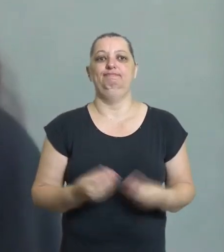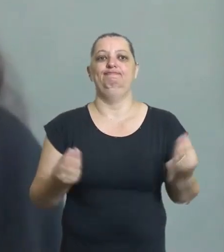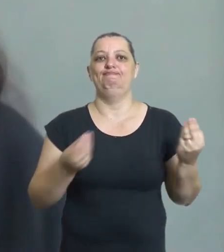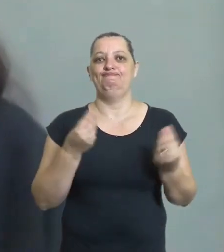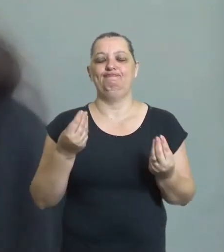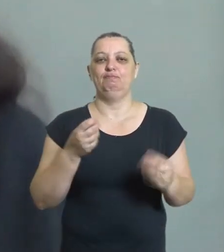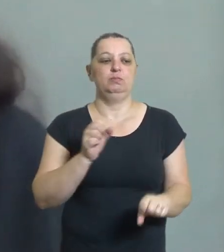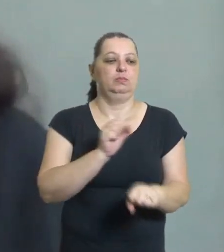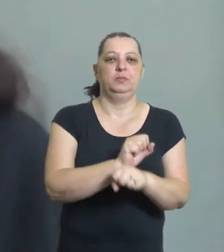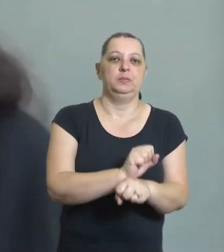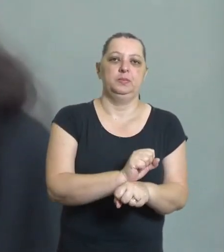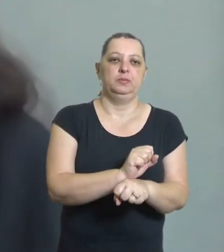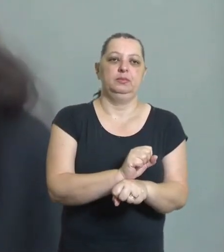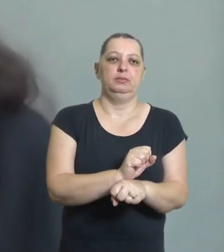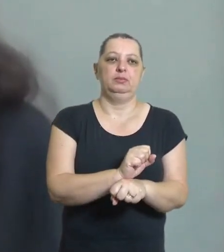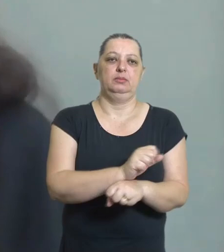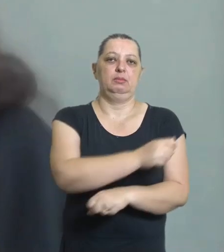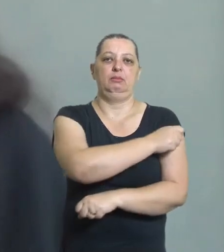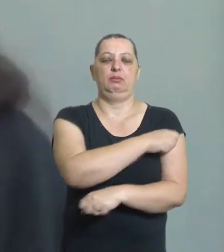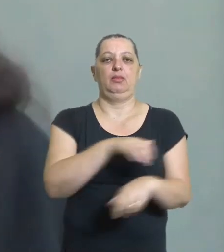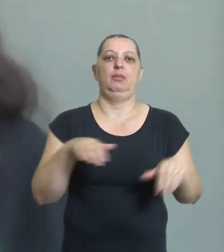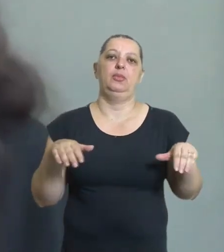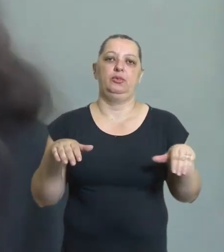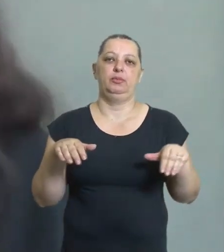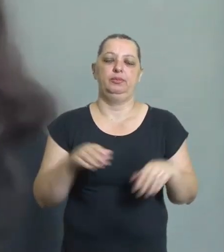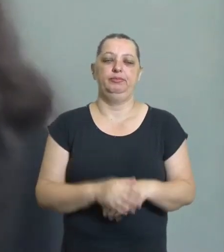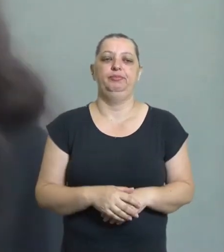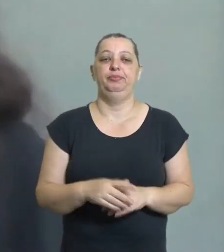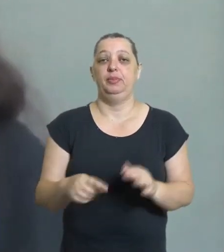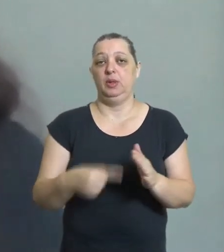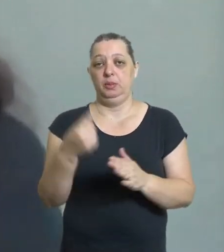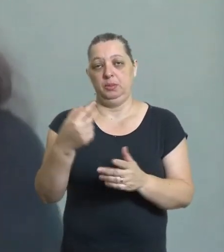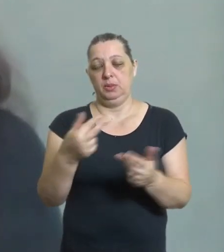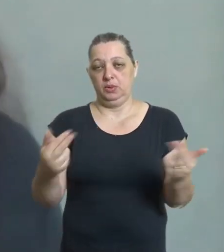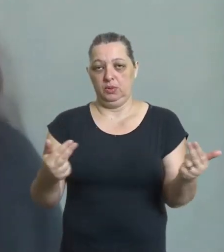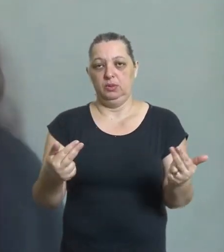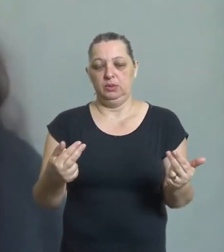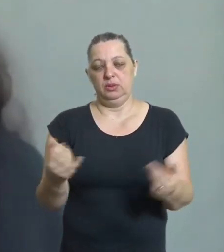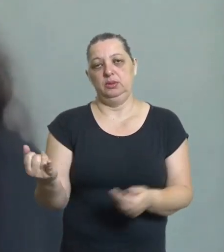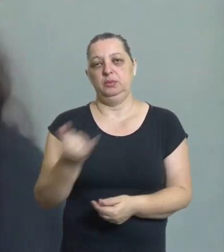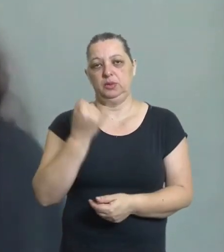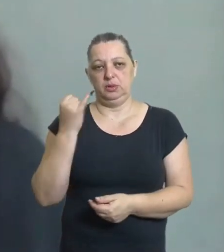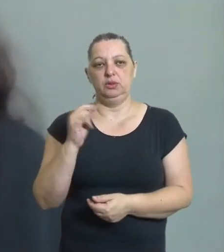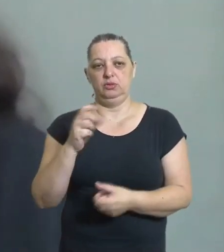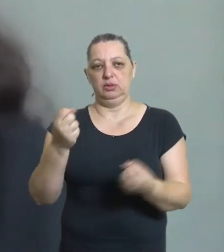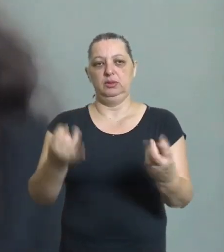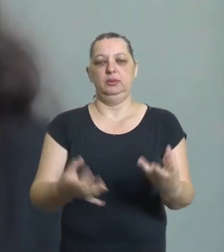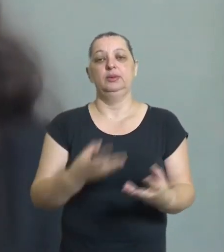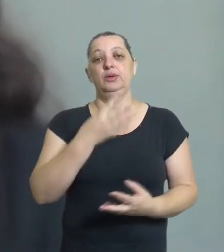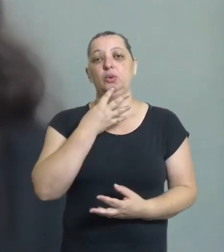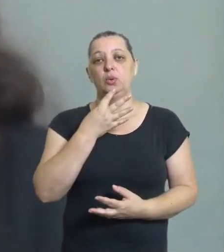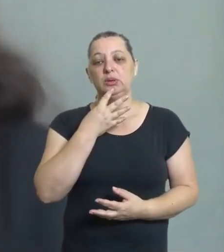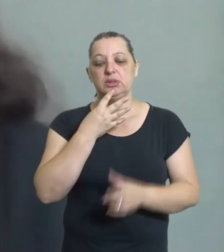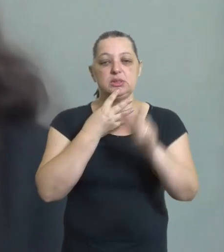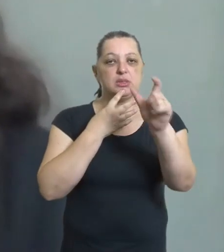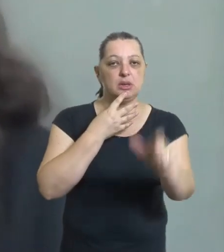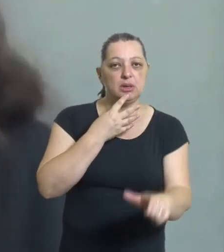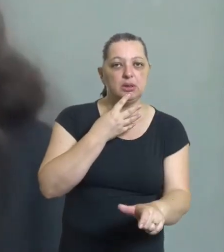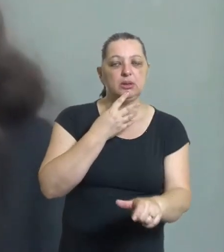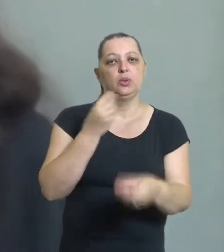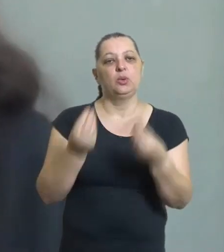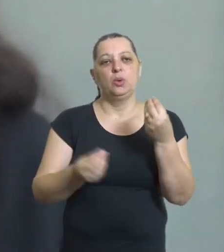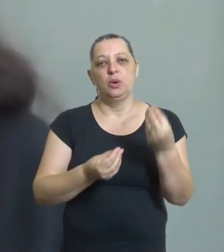a criança, o adolescente ali. Então, a primeira coisa que é muito importante, como já foi dito, é conhecer esse aluno.